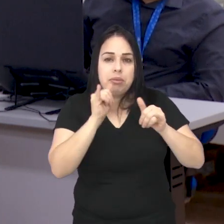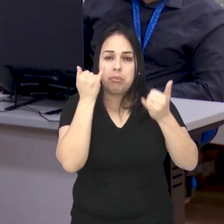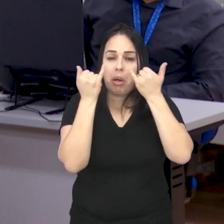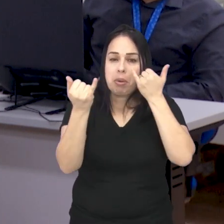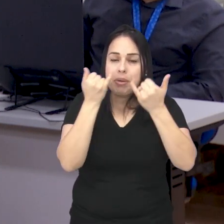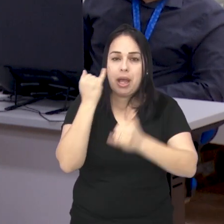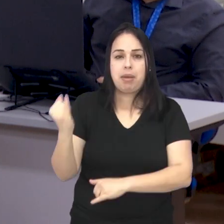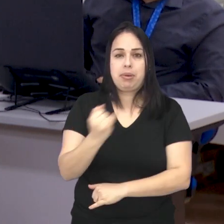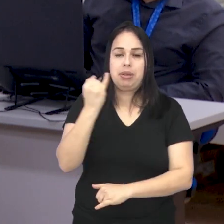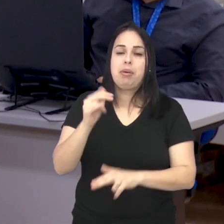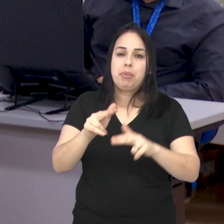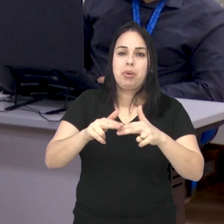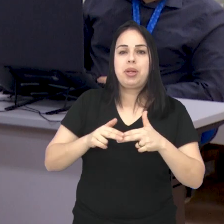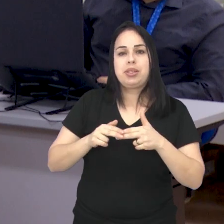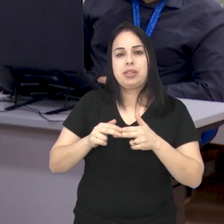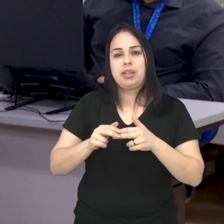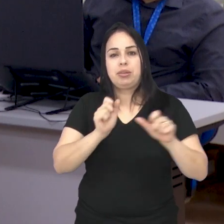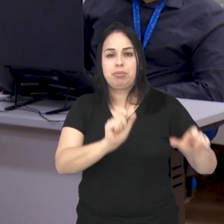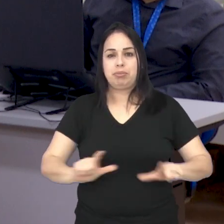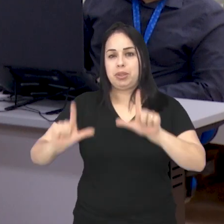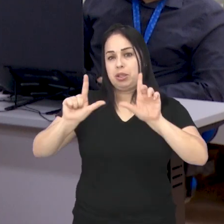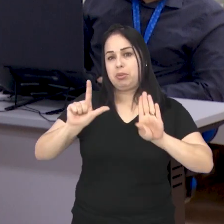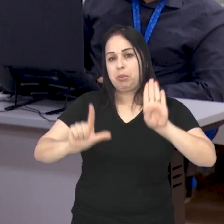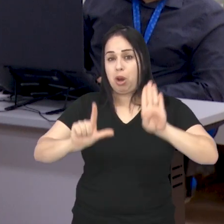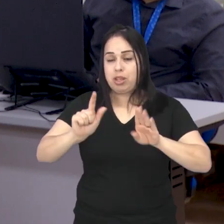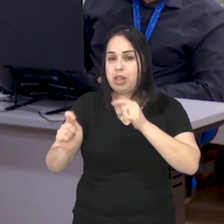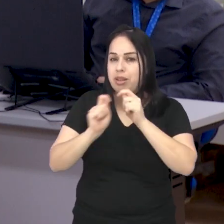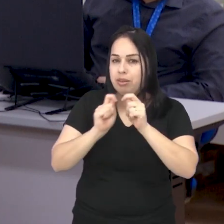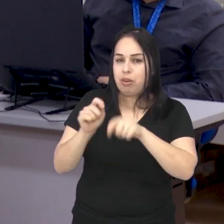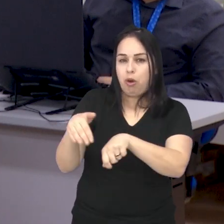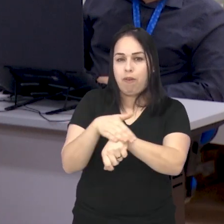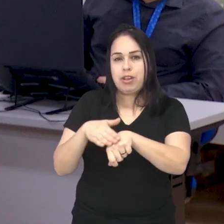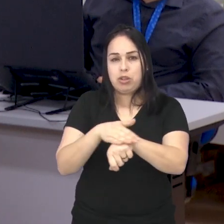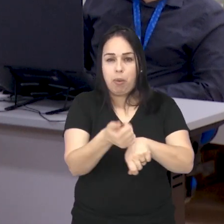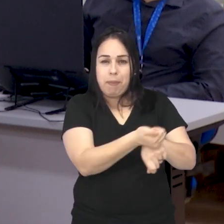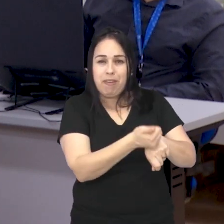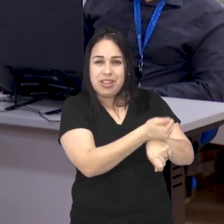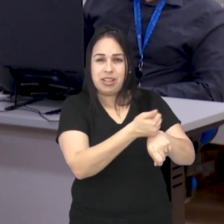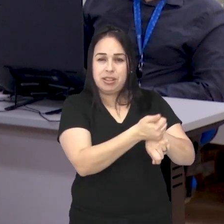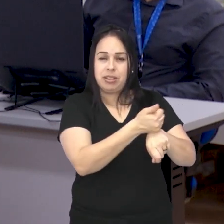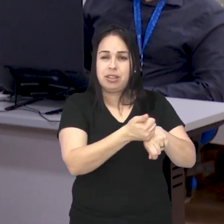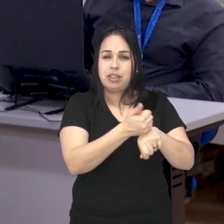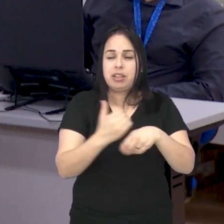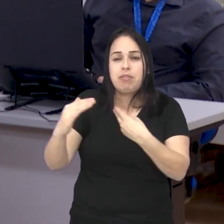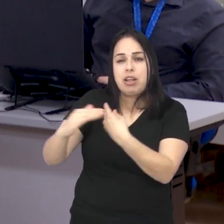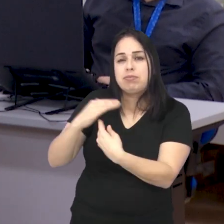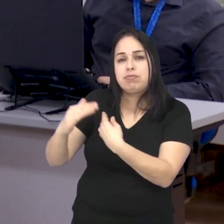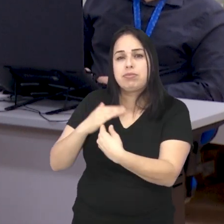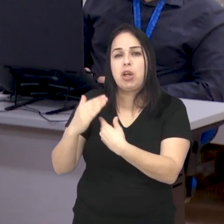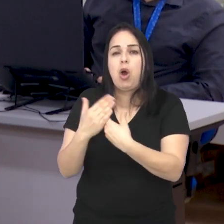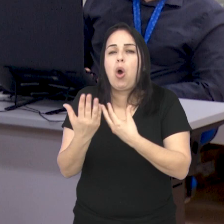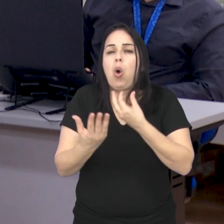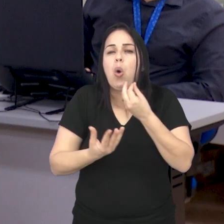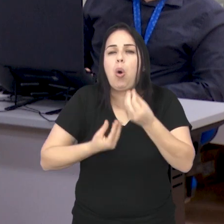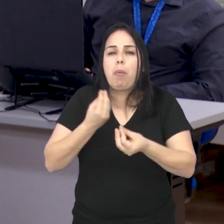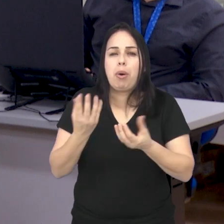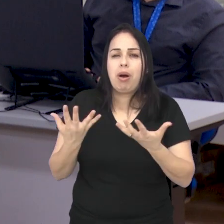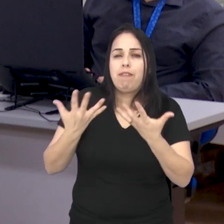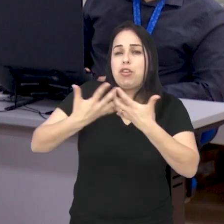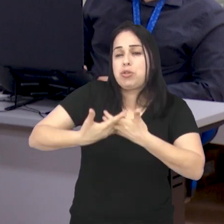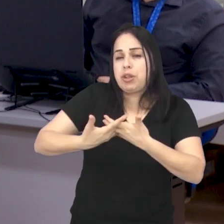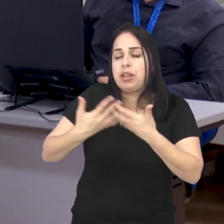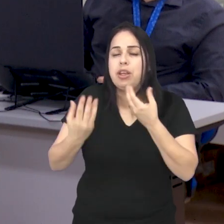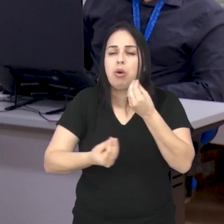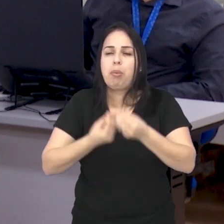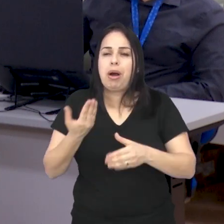e informação são importantes, por isso a Francine Padilha, no nosso quadro Boletim Entrevista, conversou com um especialista que vai nos orientar